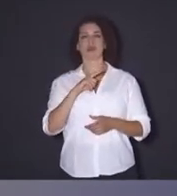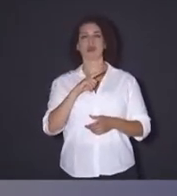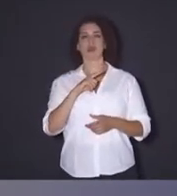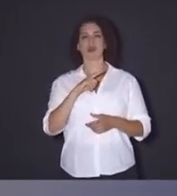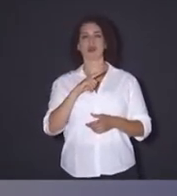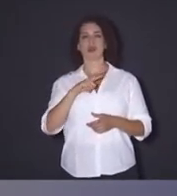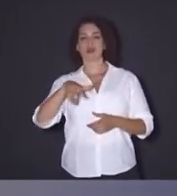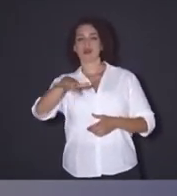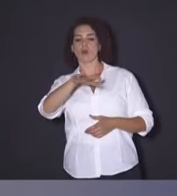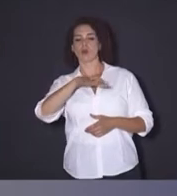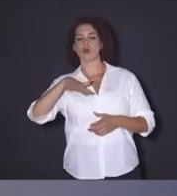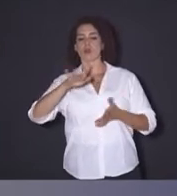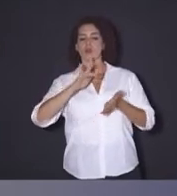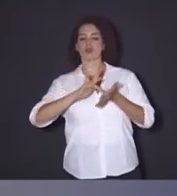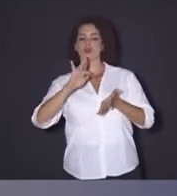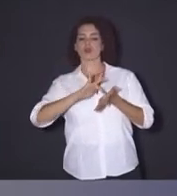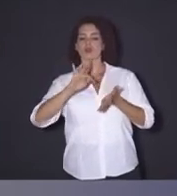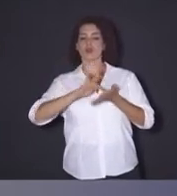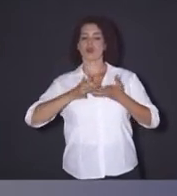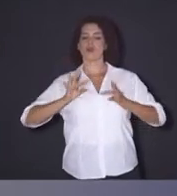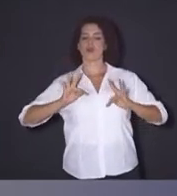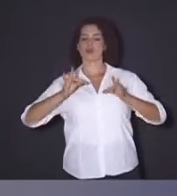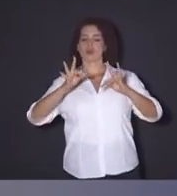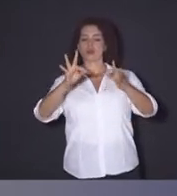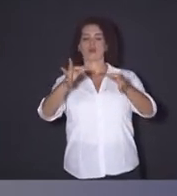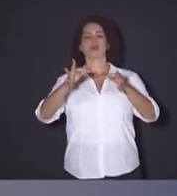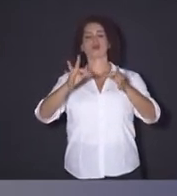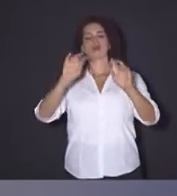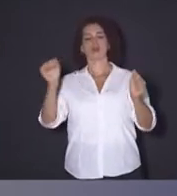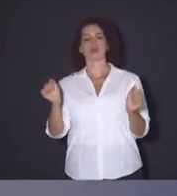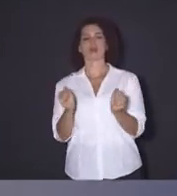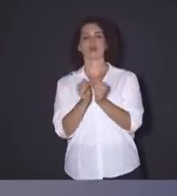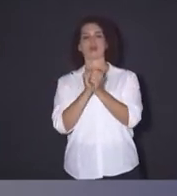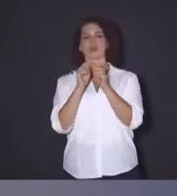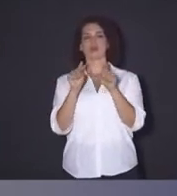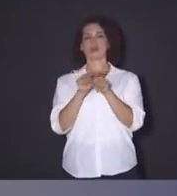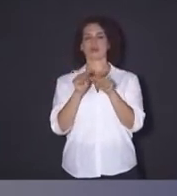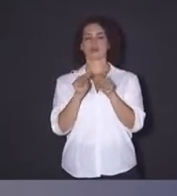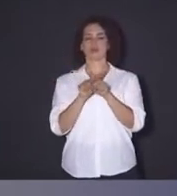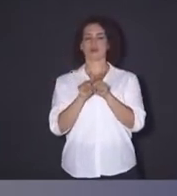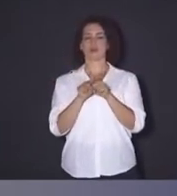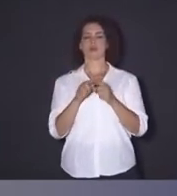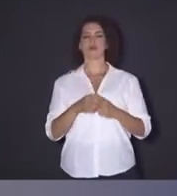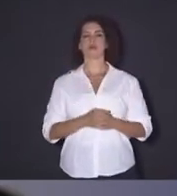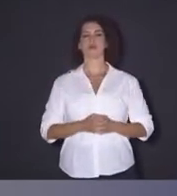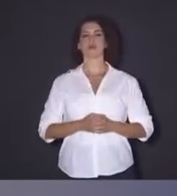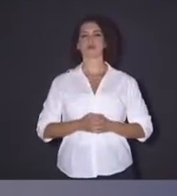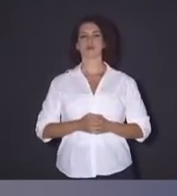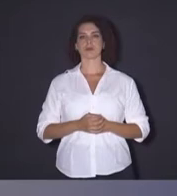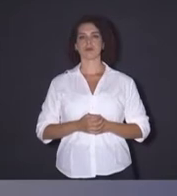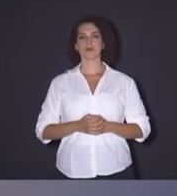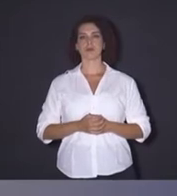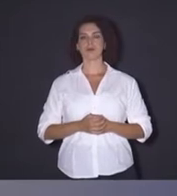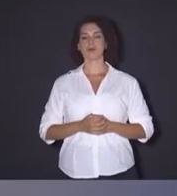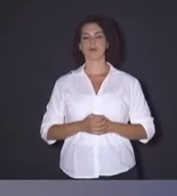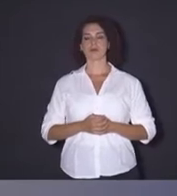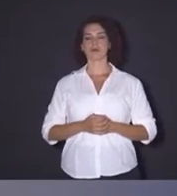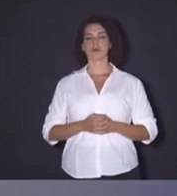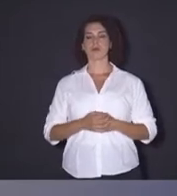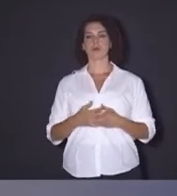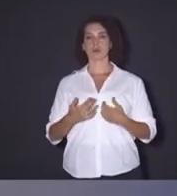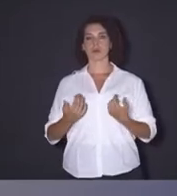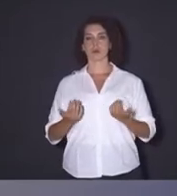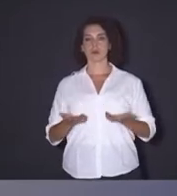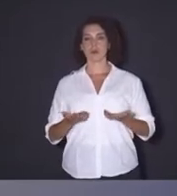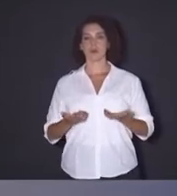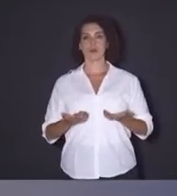a dimensão digital tangenciando essa criação, essa distribuição ou a fruição desses bens. E o que nós chamamos hoje